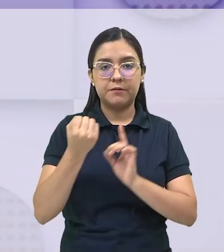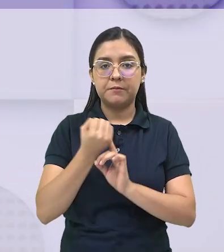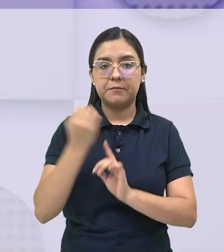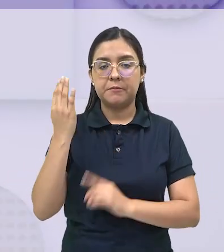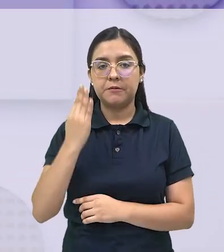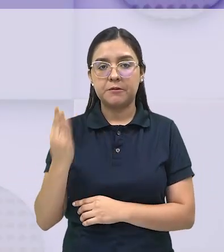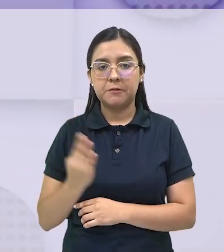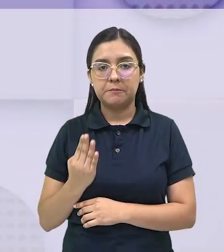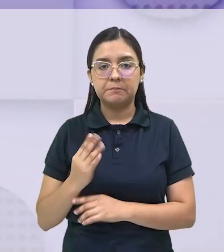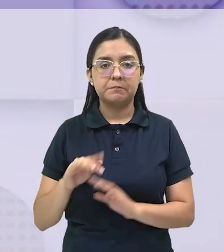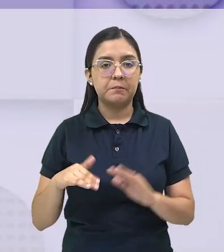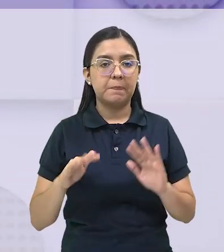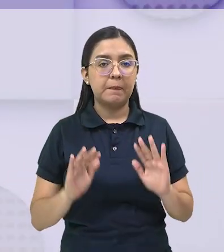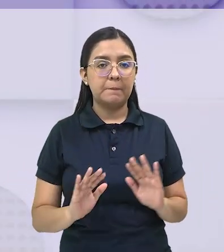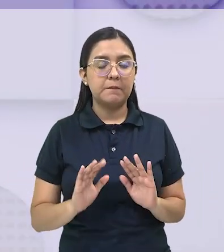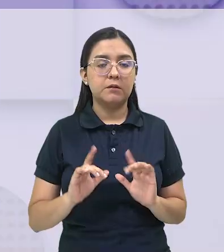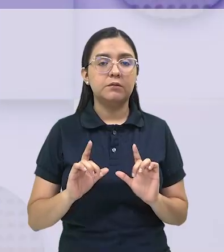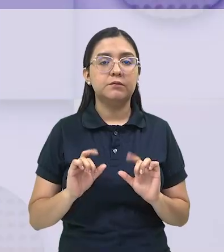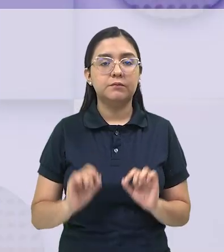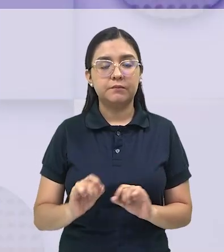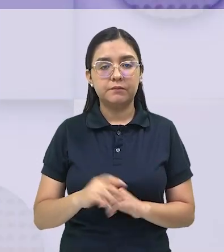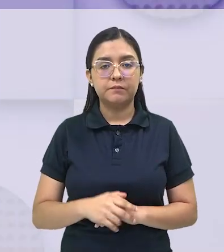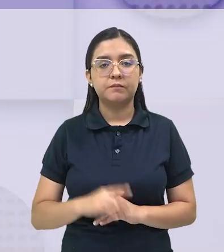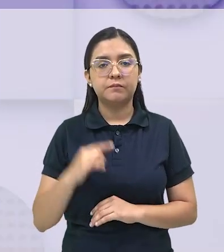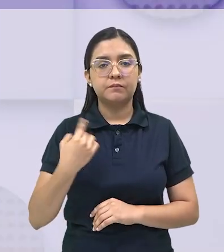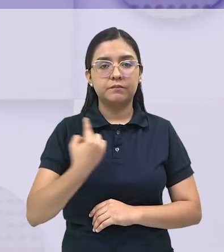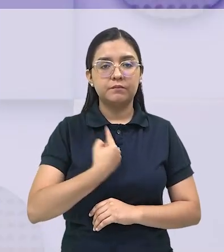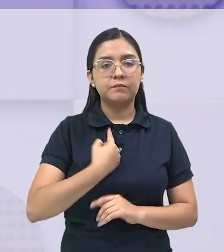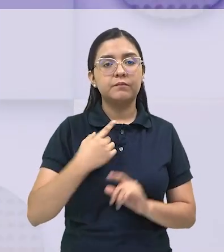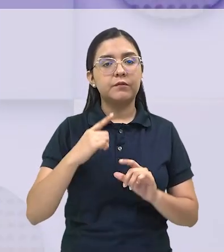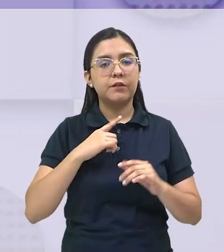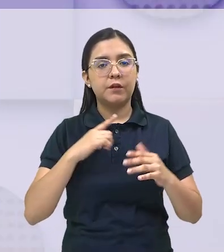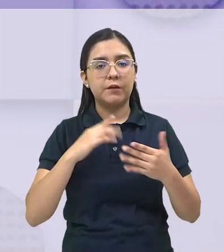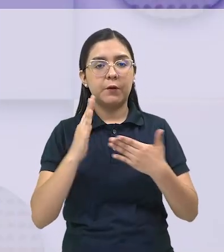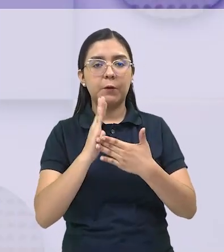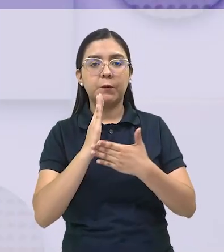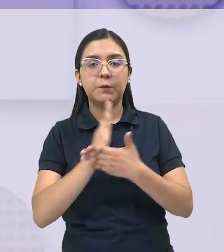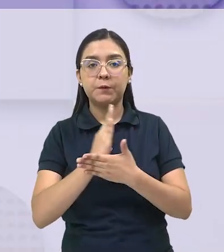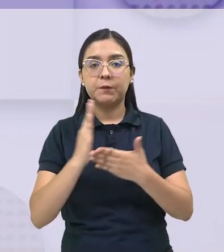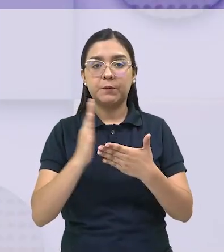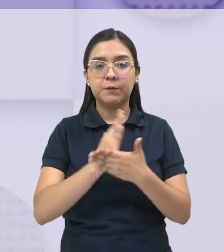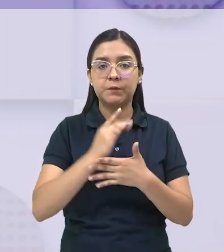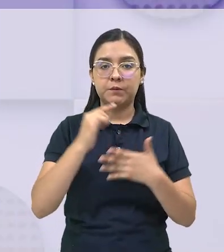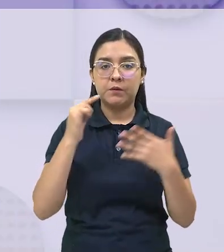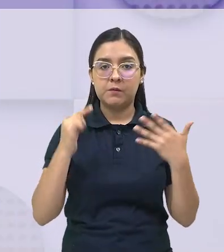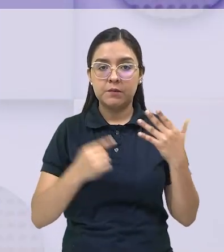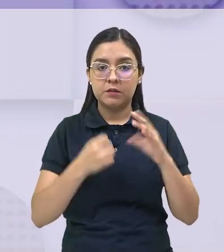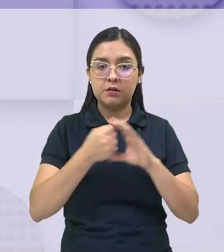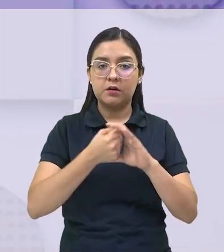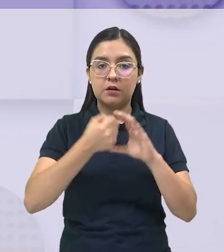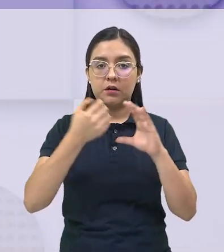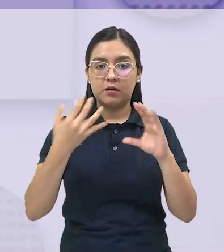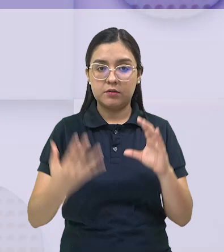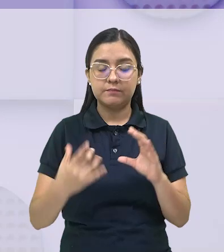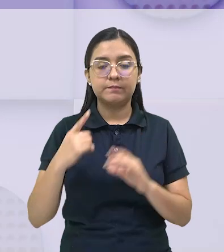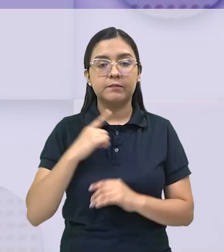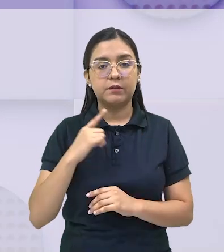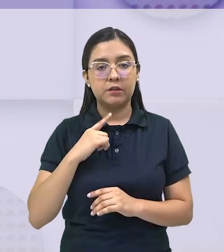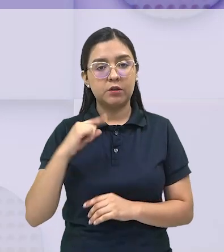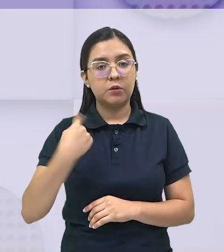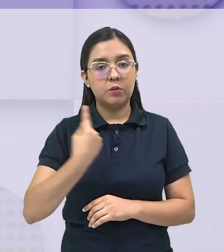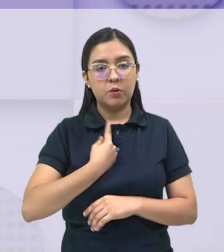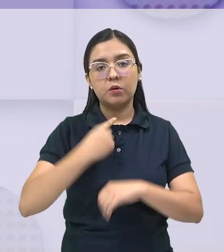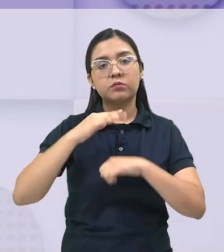brasileira. Para isso nós precisamos ter em conta alguns elementos, alguns aspectos que estão muito presentes em